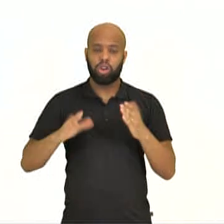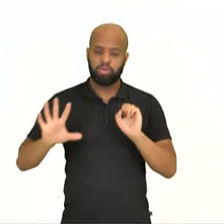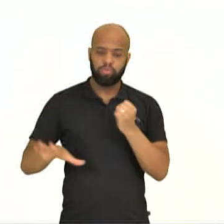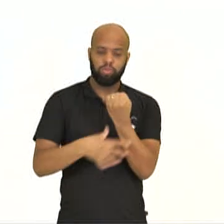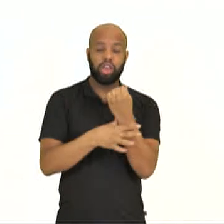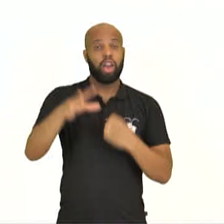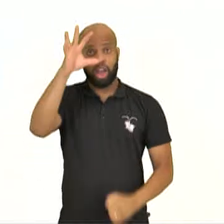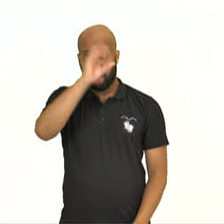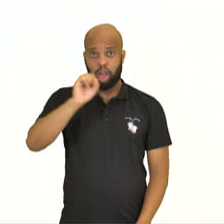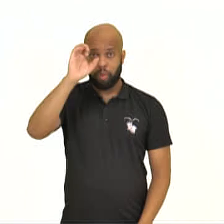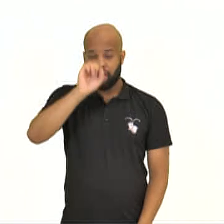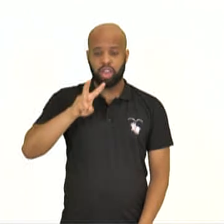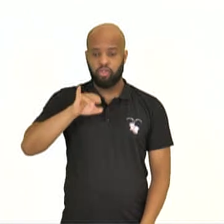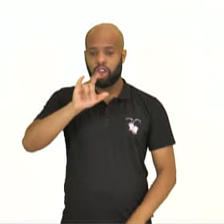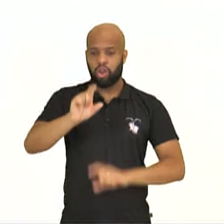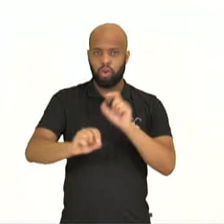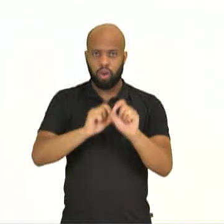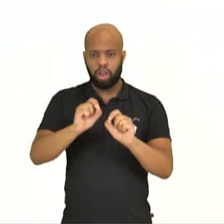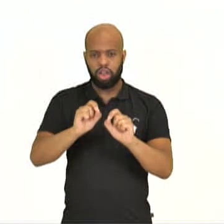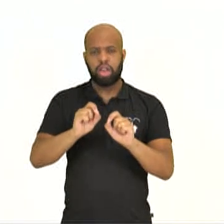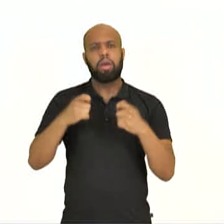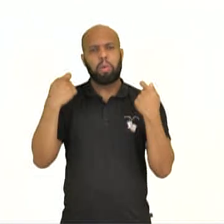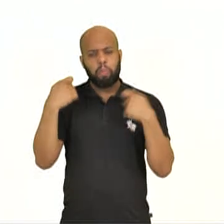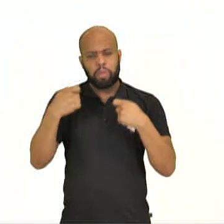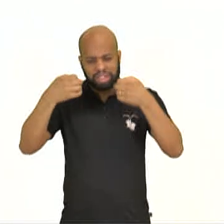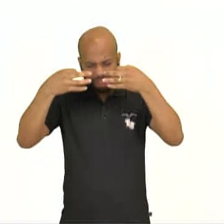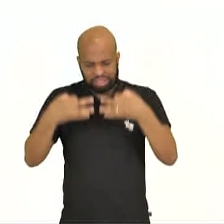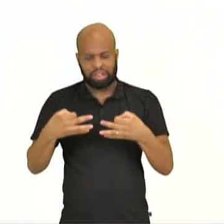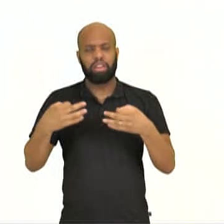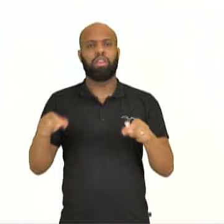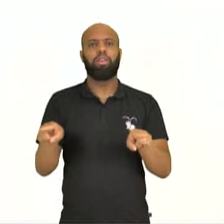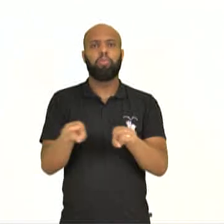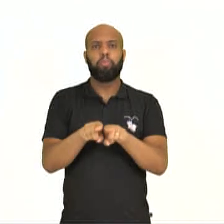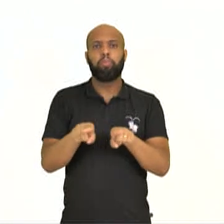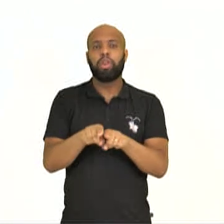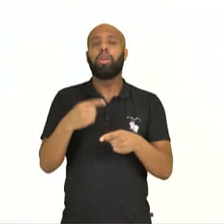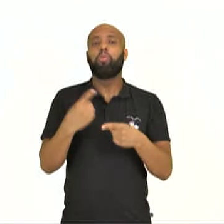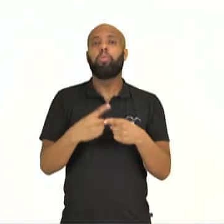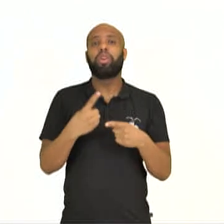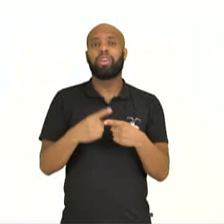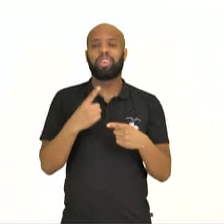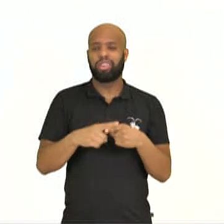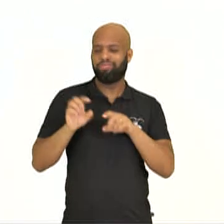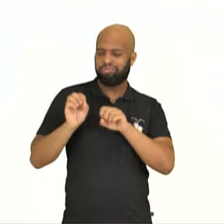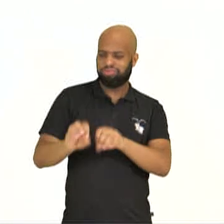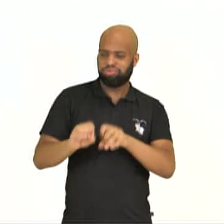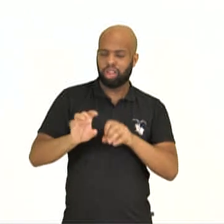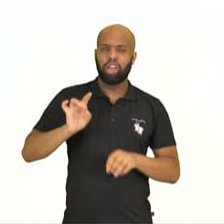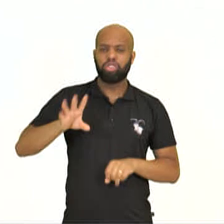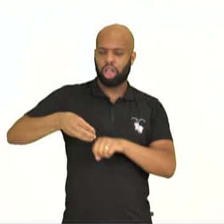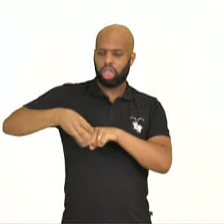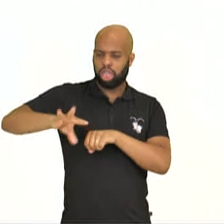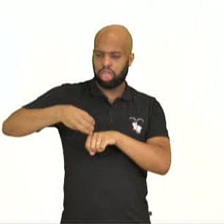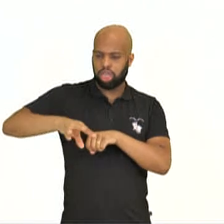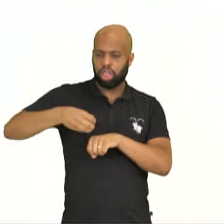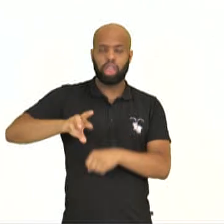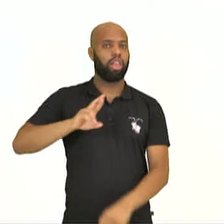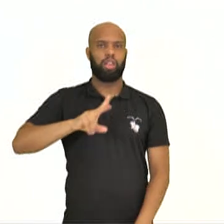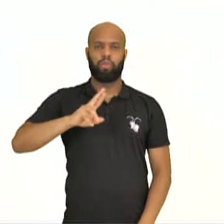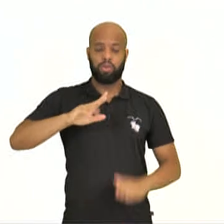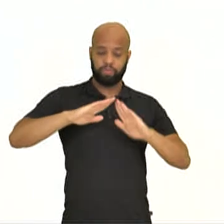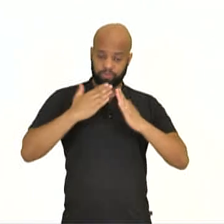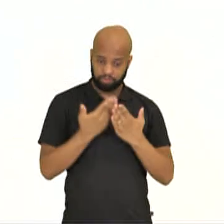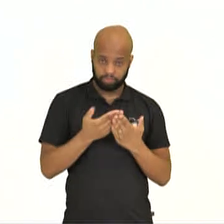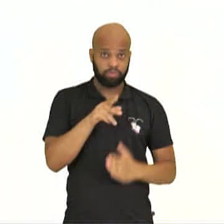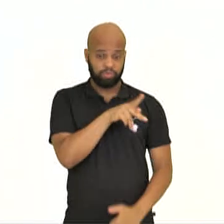de aprendizagem seja mais efetivo, até porque educar não significa apenas transmitir conhecimento. Escola